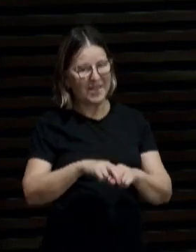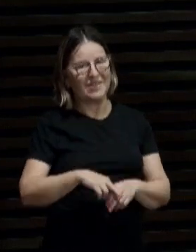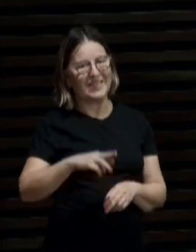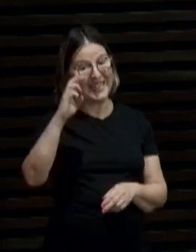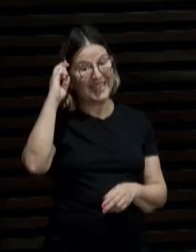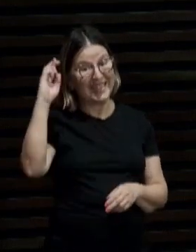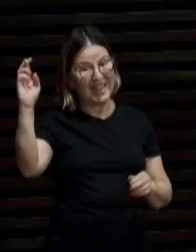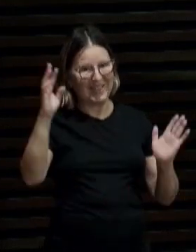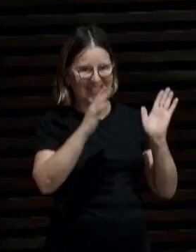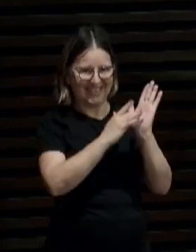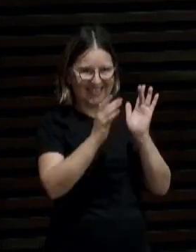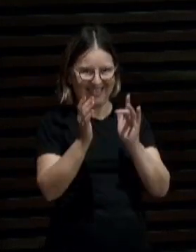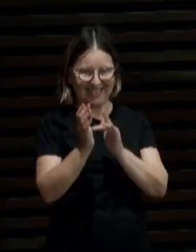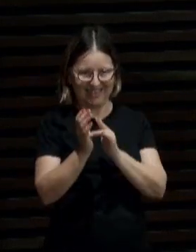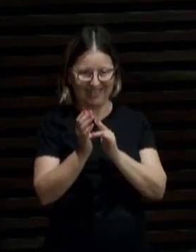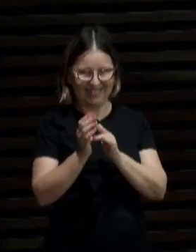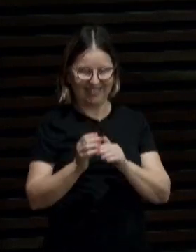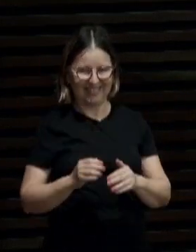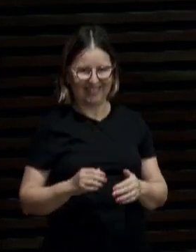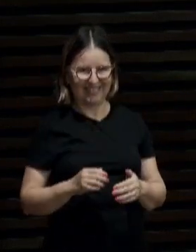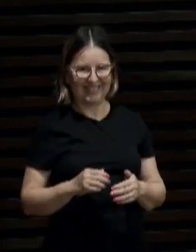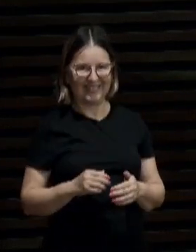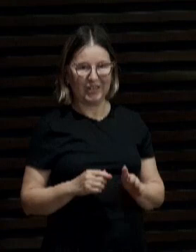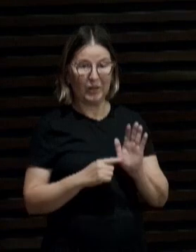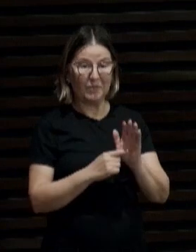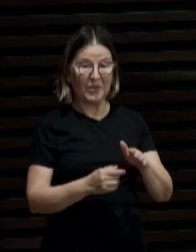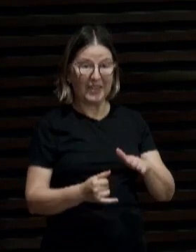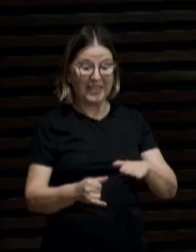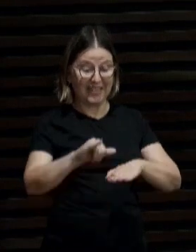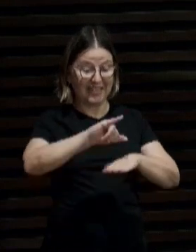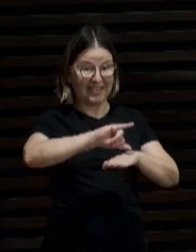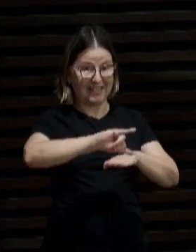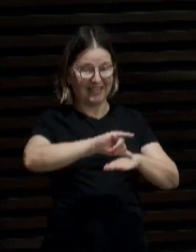à centralidade de Cristo nessa igreja, meus irmãos.